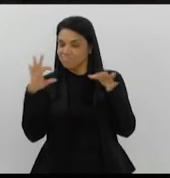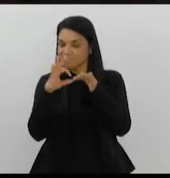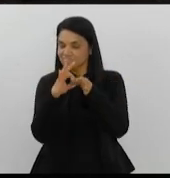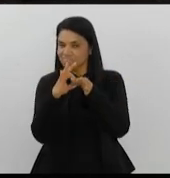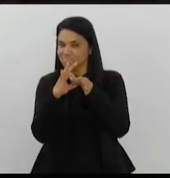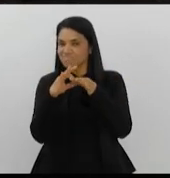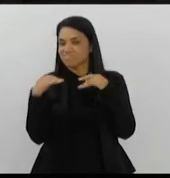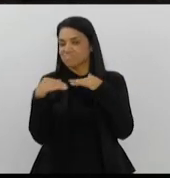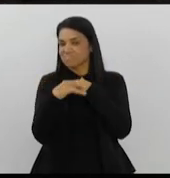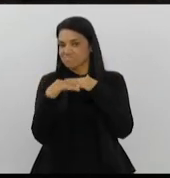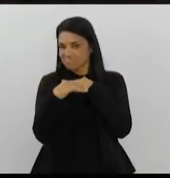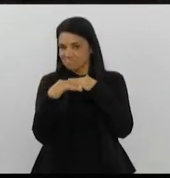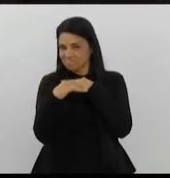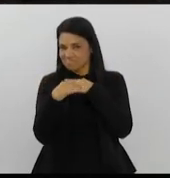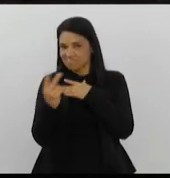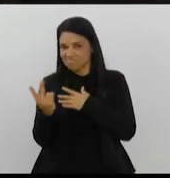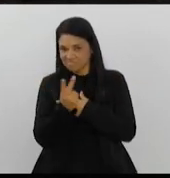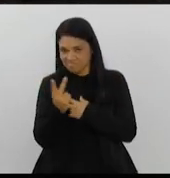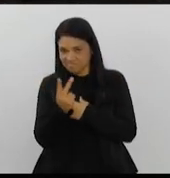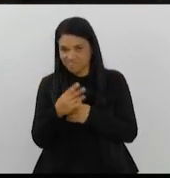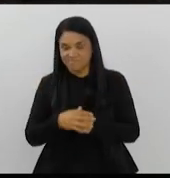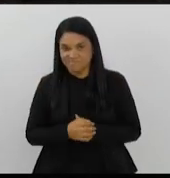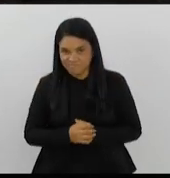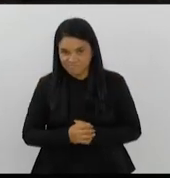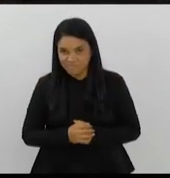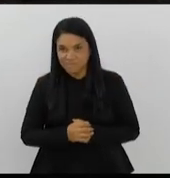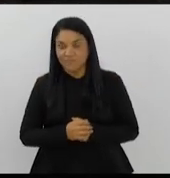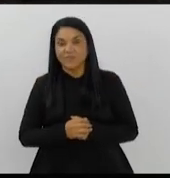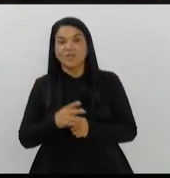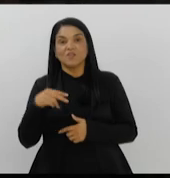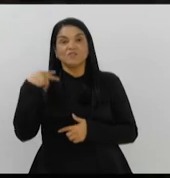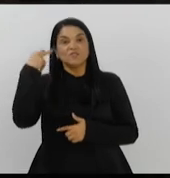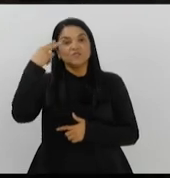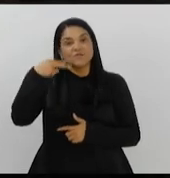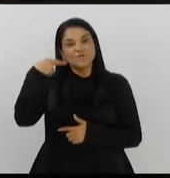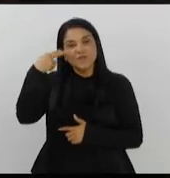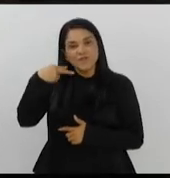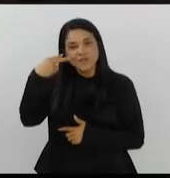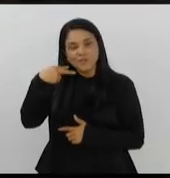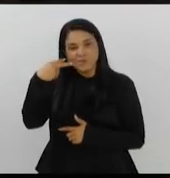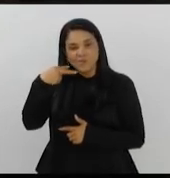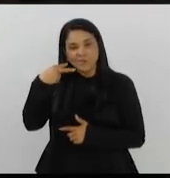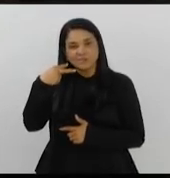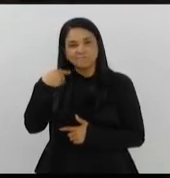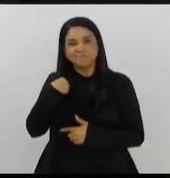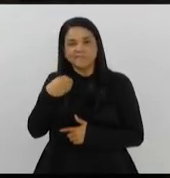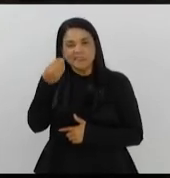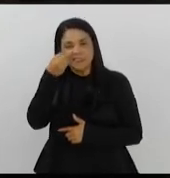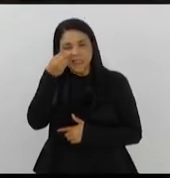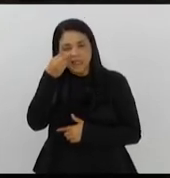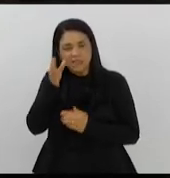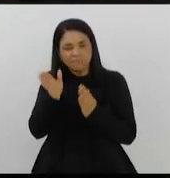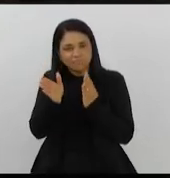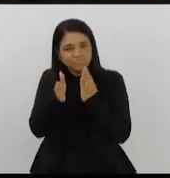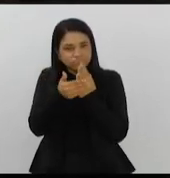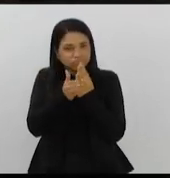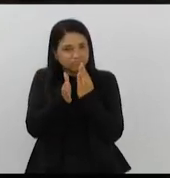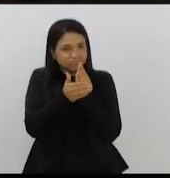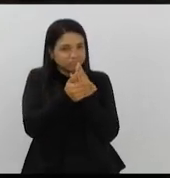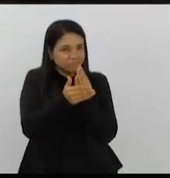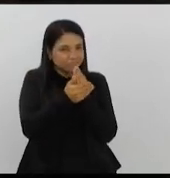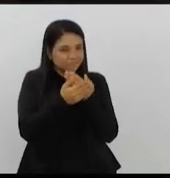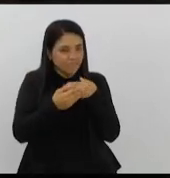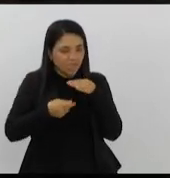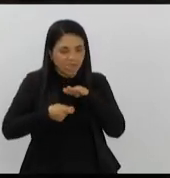para Itatiaia. Porém, por mais que os vereadores tentem cobertar esse desvio de dinheiro